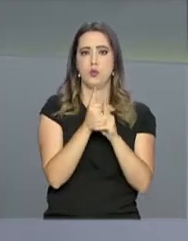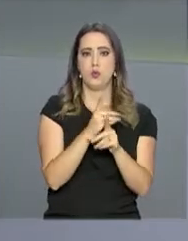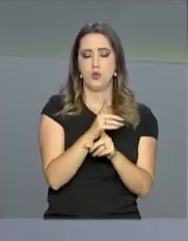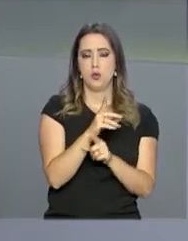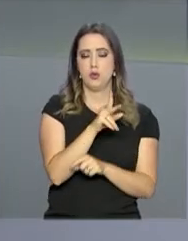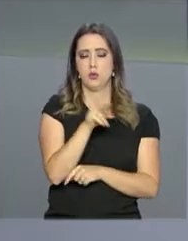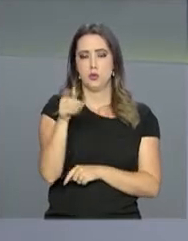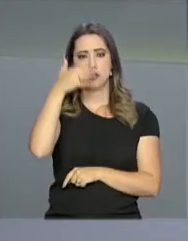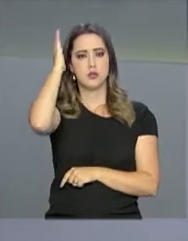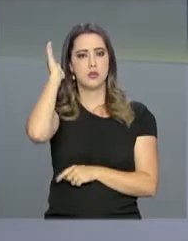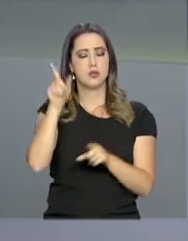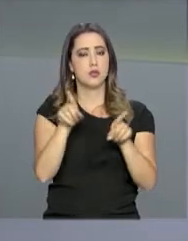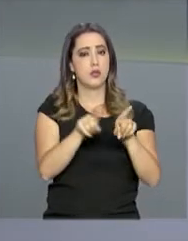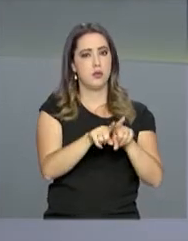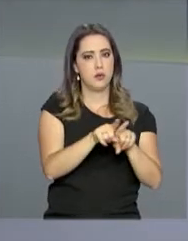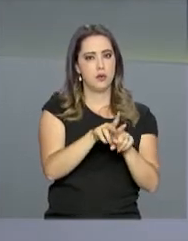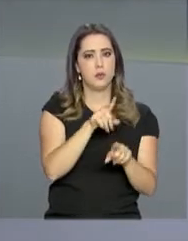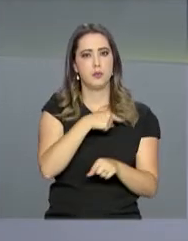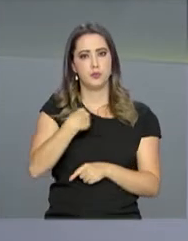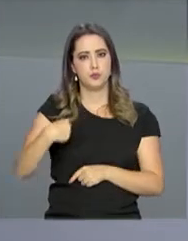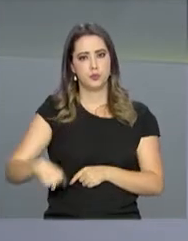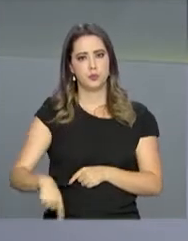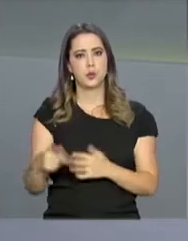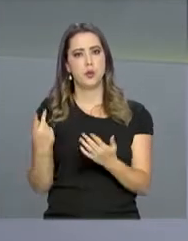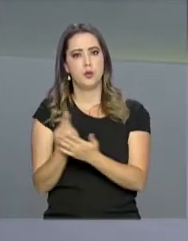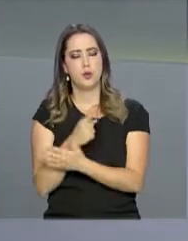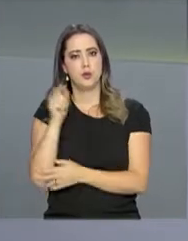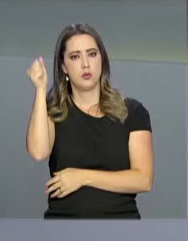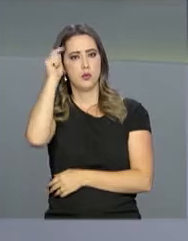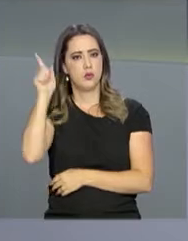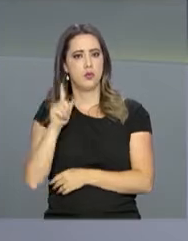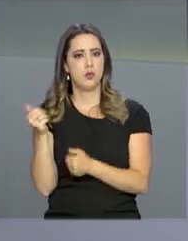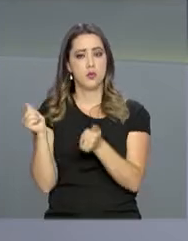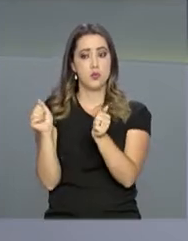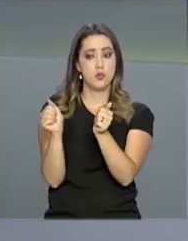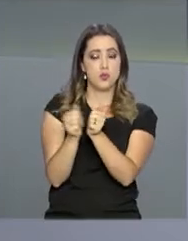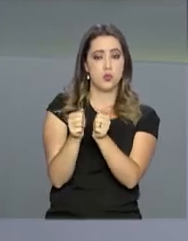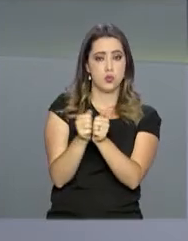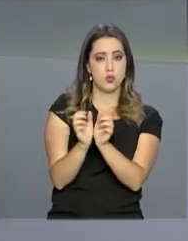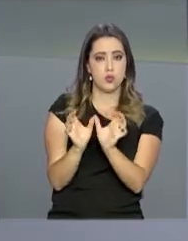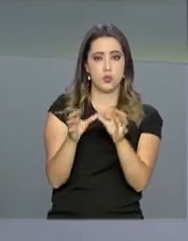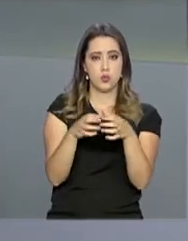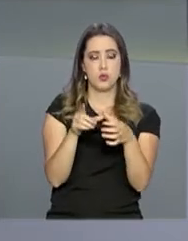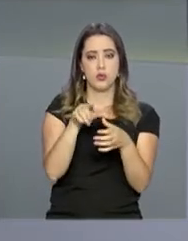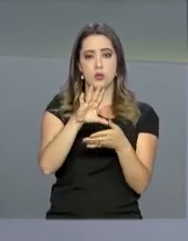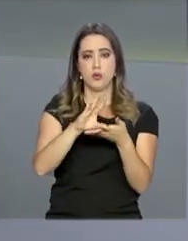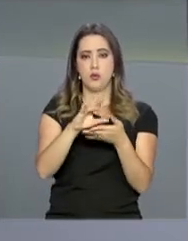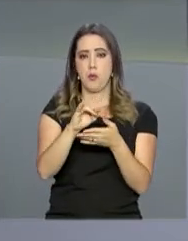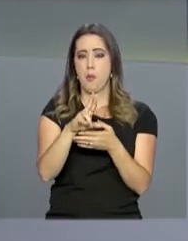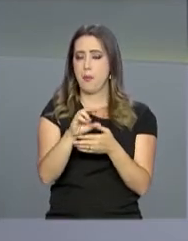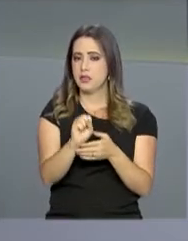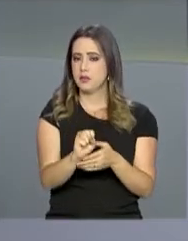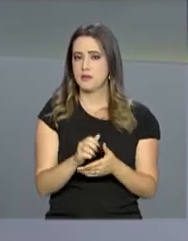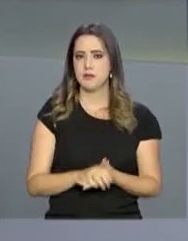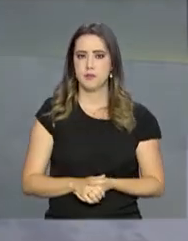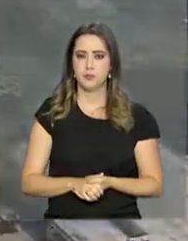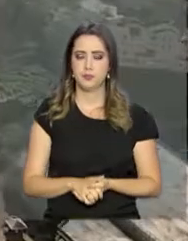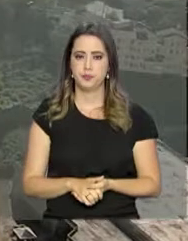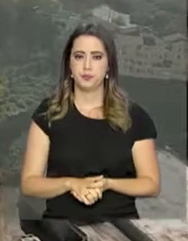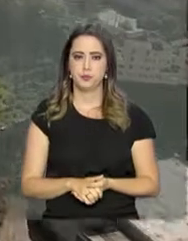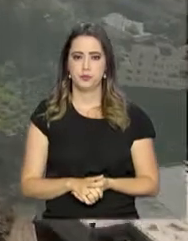Xi Jinping, ocorreu em Joanesburgo, na África do Sul, paralelo à cúpula dos chefes de Estado e de governo do BRICS.